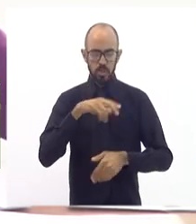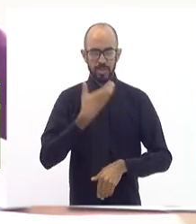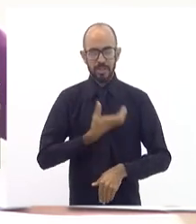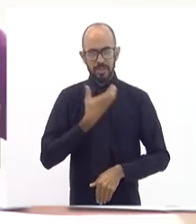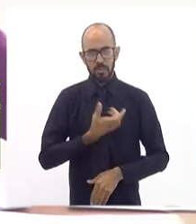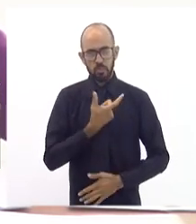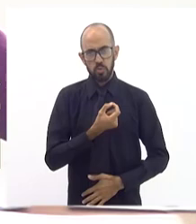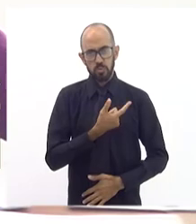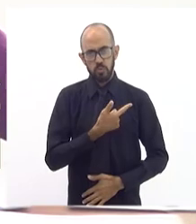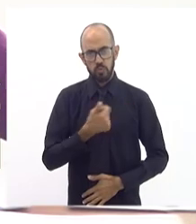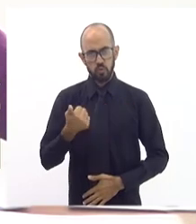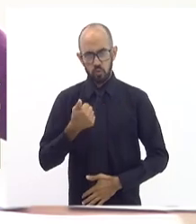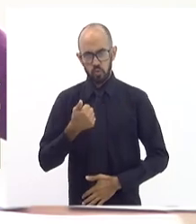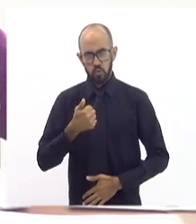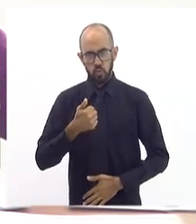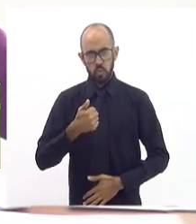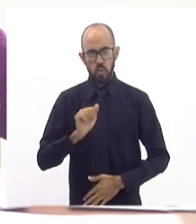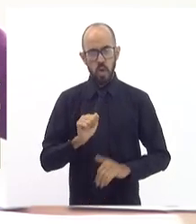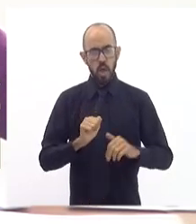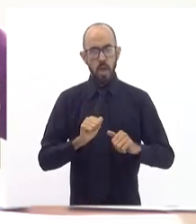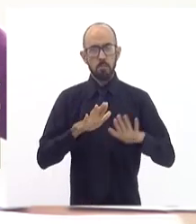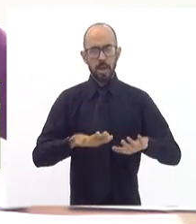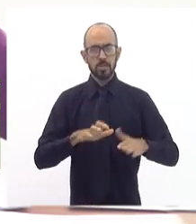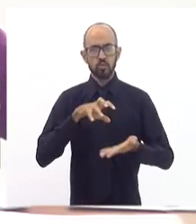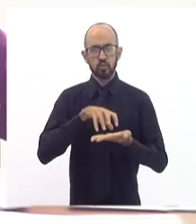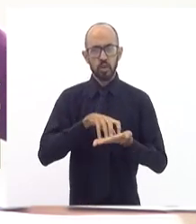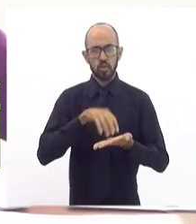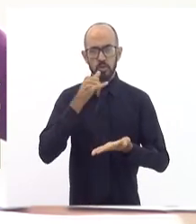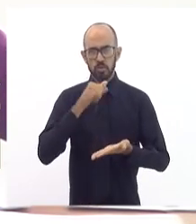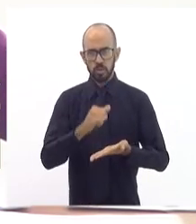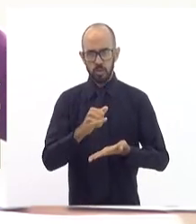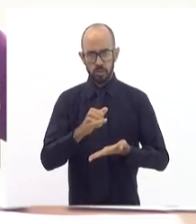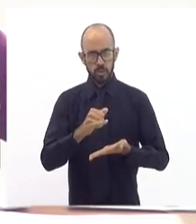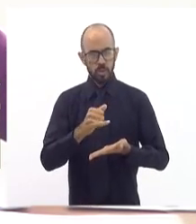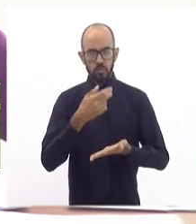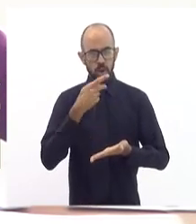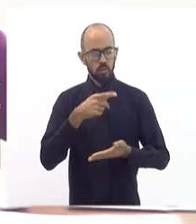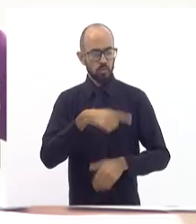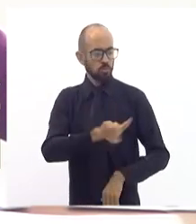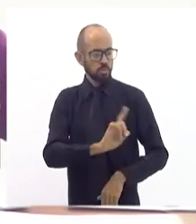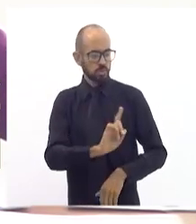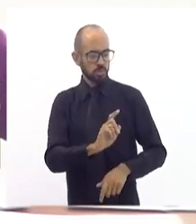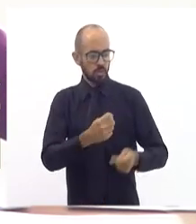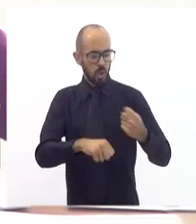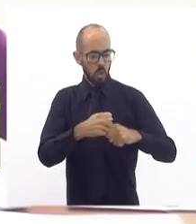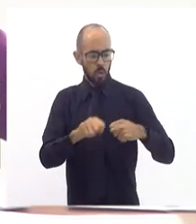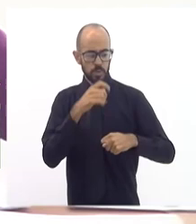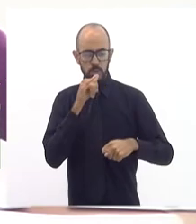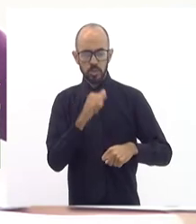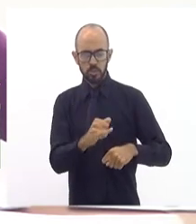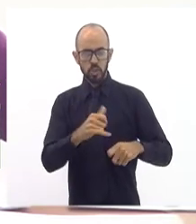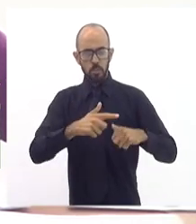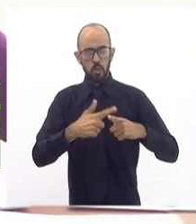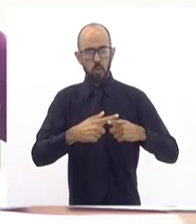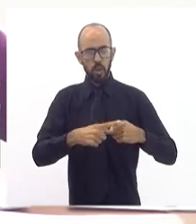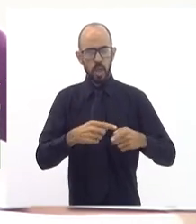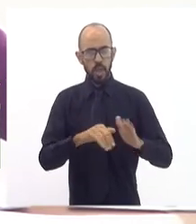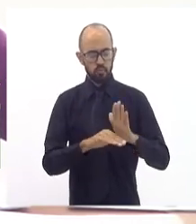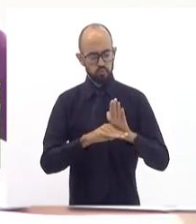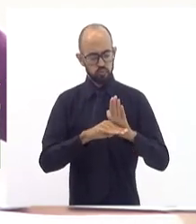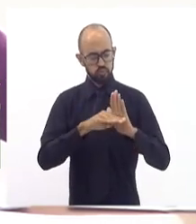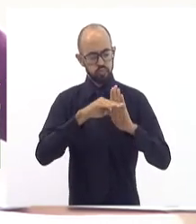ao operador Nacional do sistema elétrico descartou a possibilidade de racionamento de energia no país é uma vez que os reservatórios